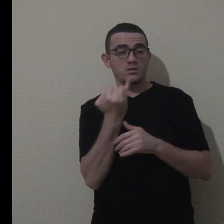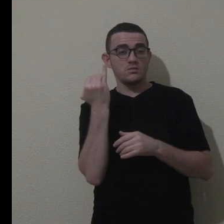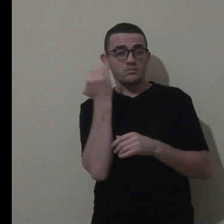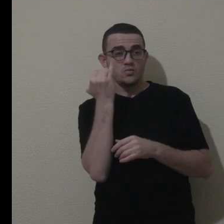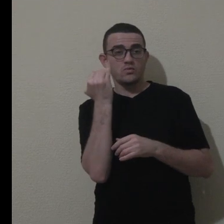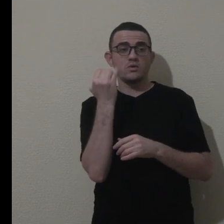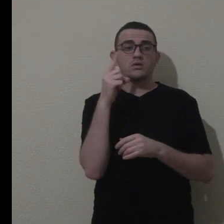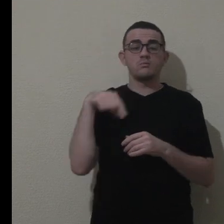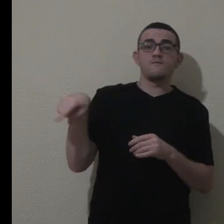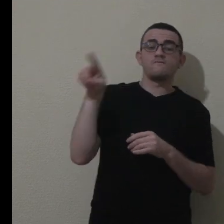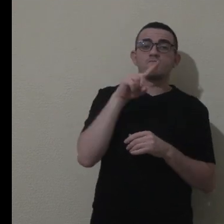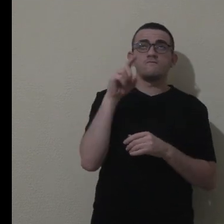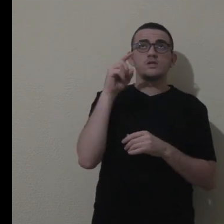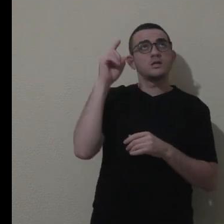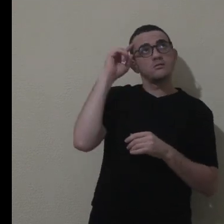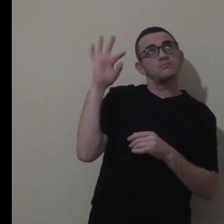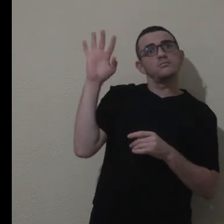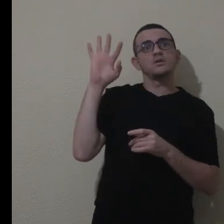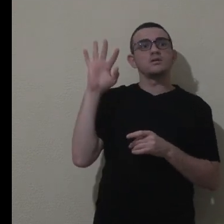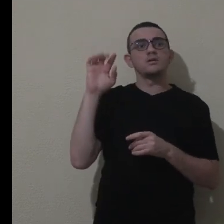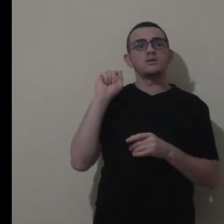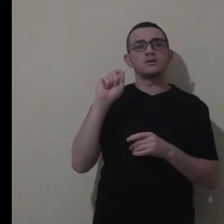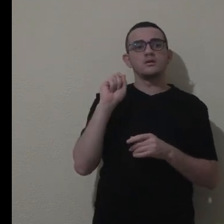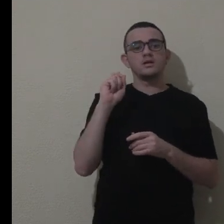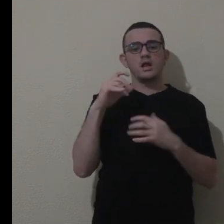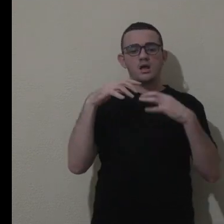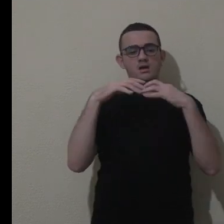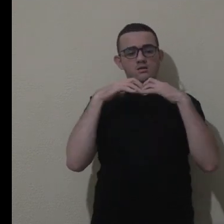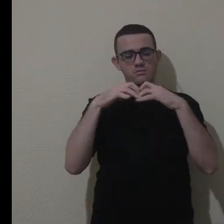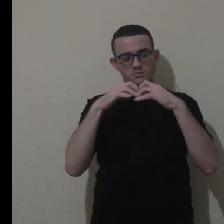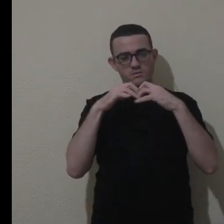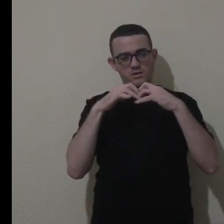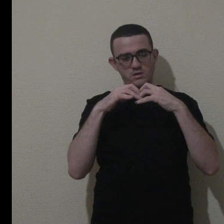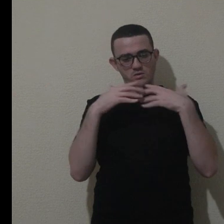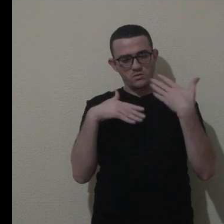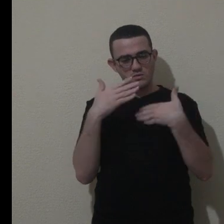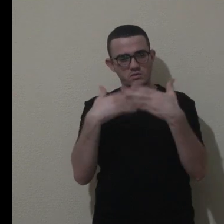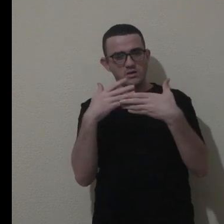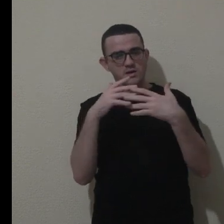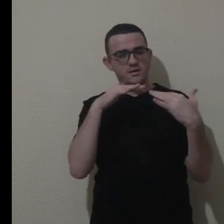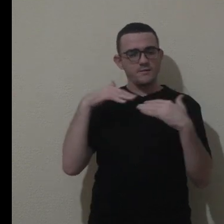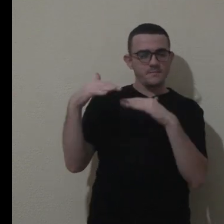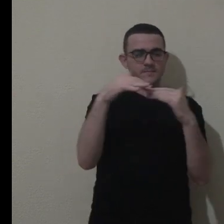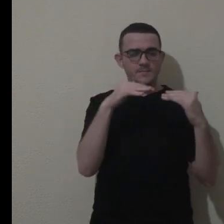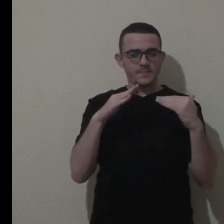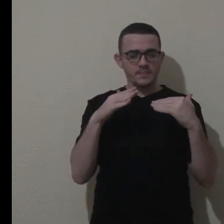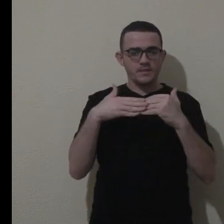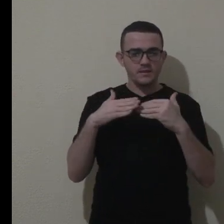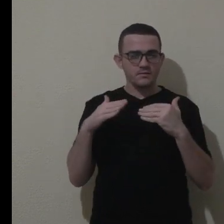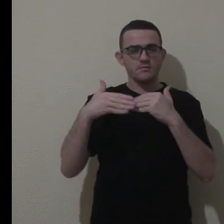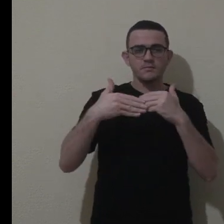ponto importante, porque vocês imaginam que na parte de formação cerebral, em que essas sinapses